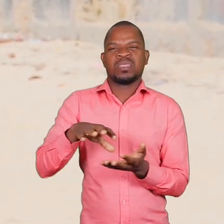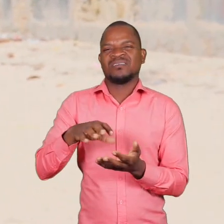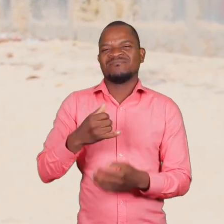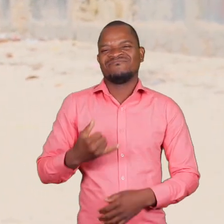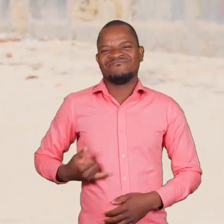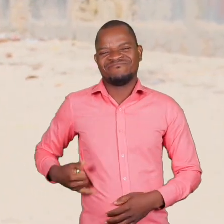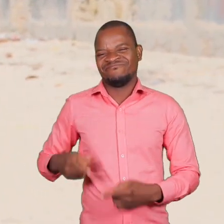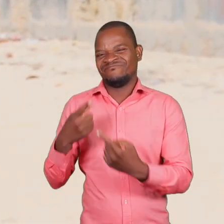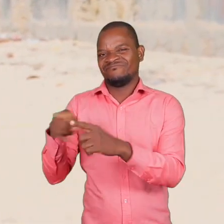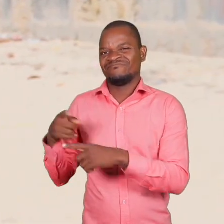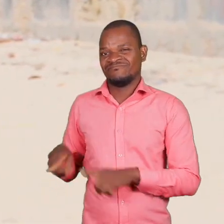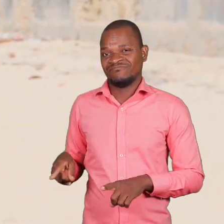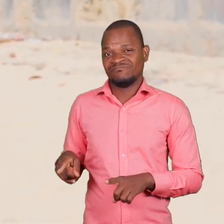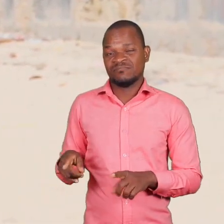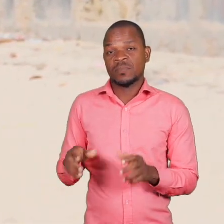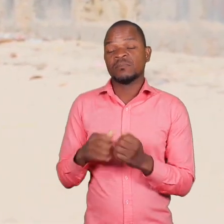nossos pratos.